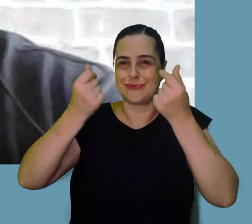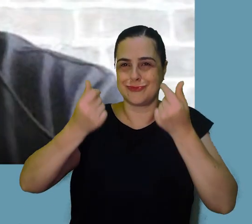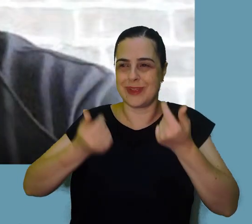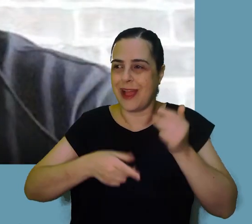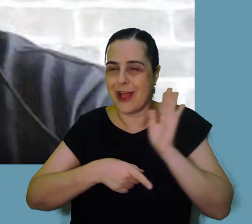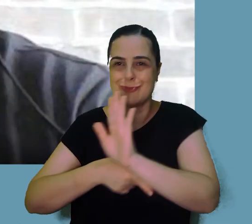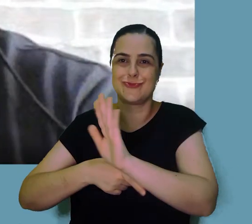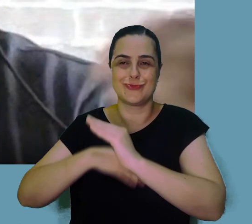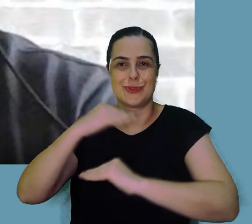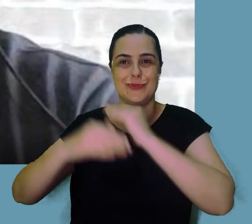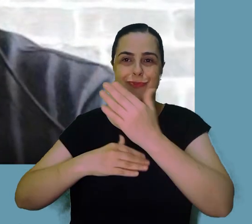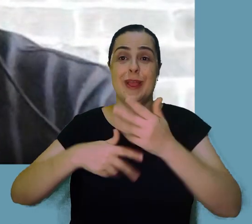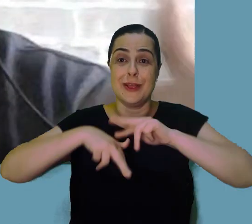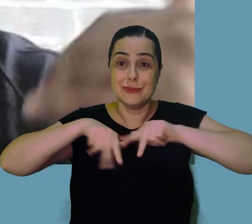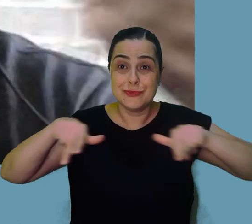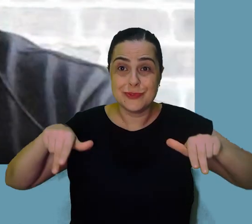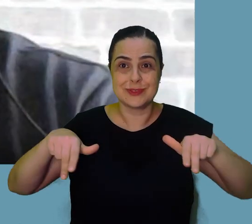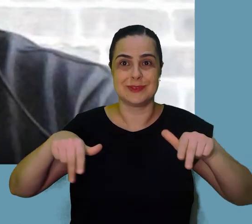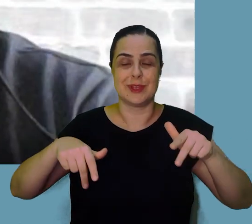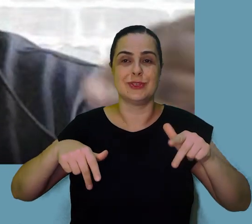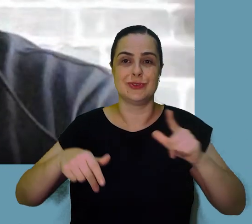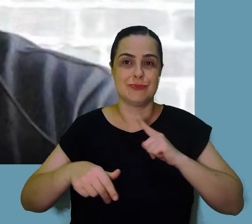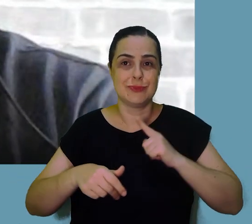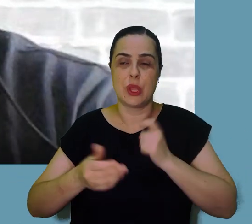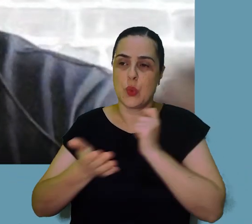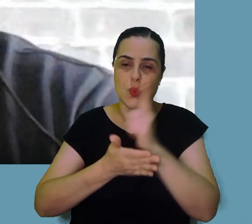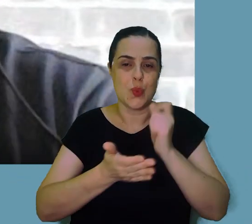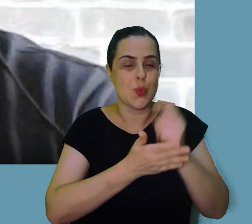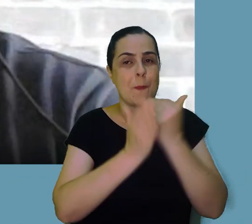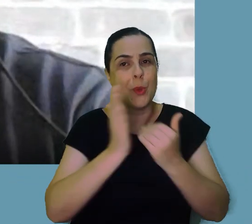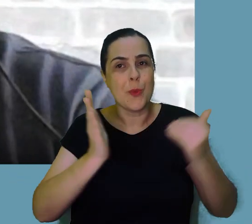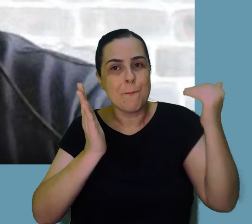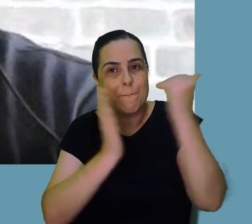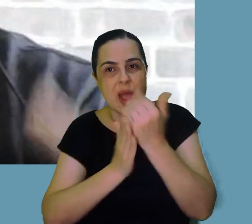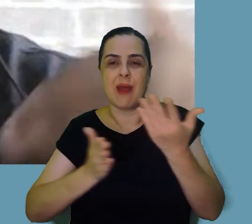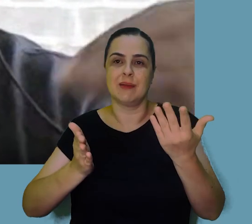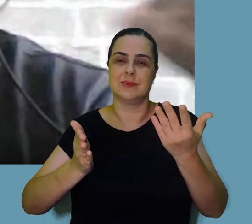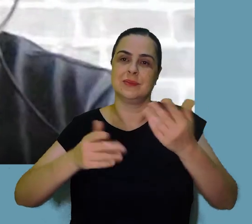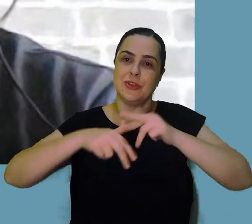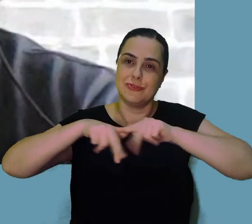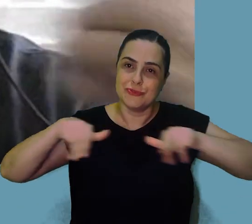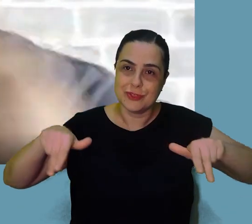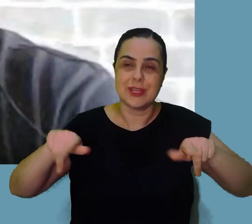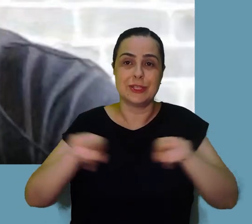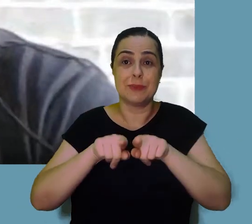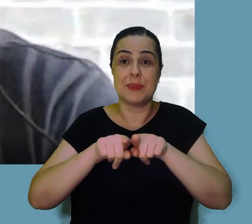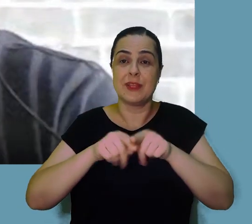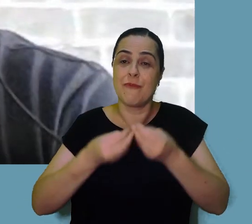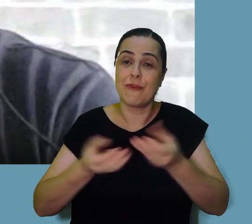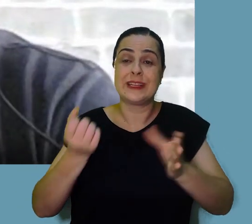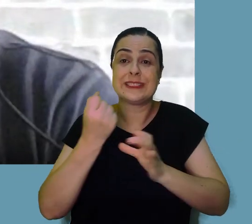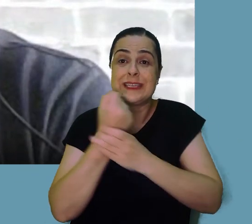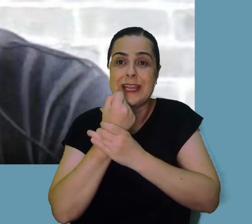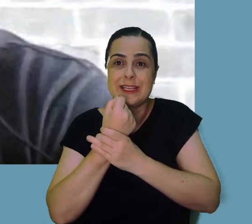operação das empresas. Diversidade aumenta o consumo interno do país. Diversidade vai garantir que as